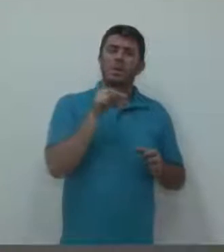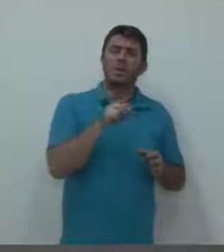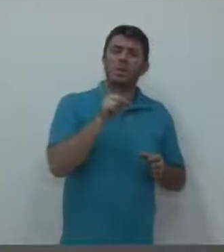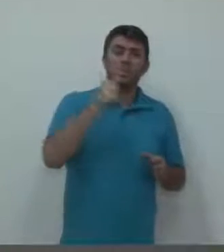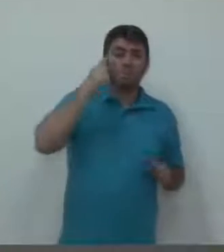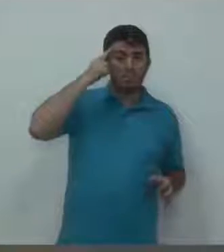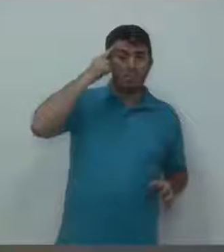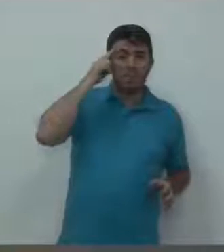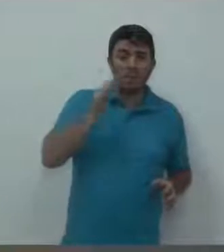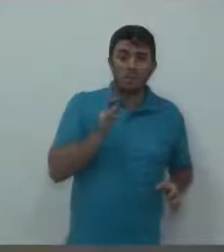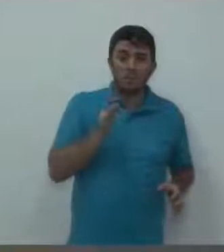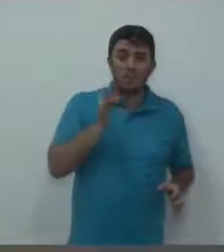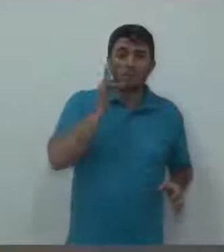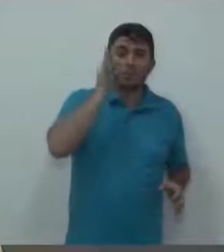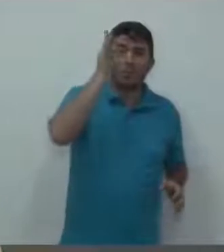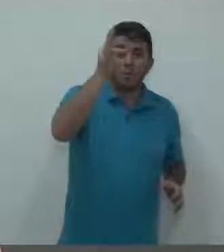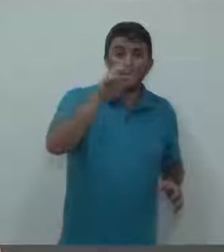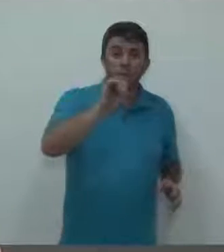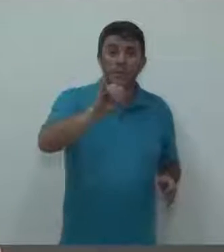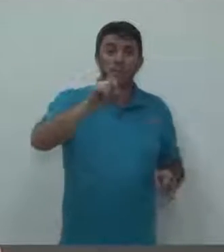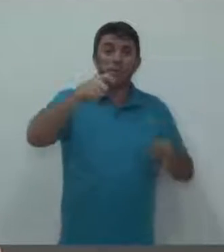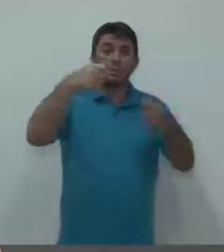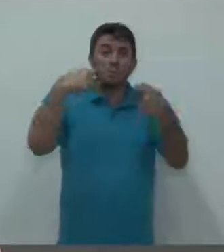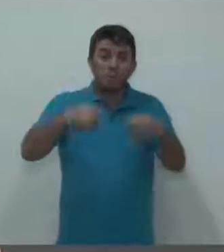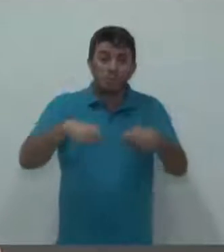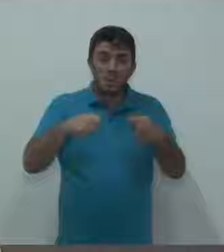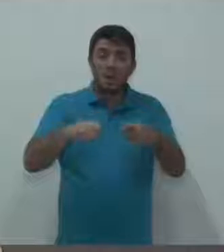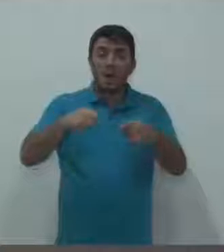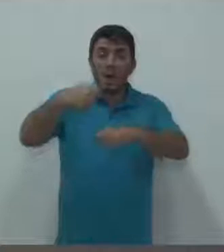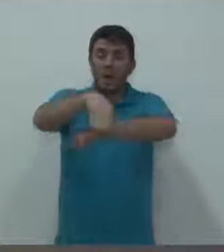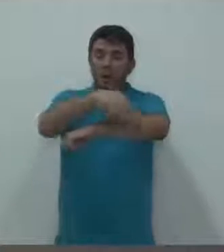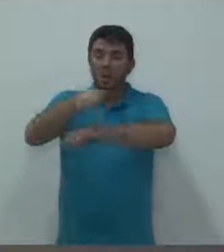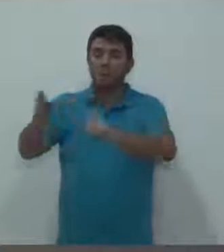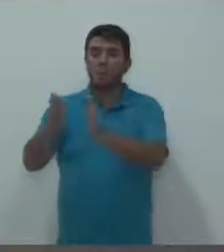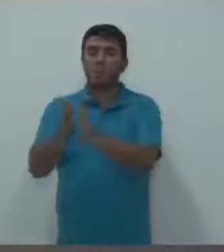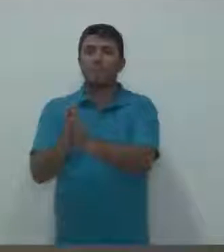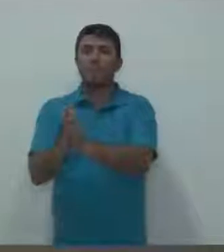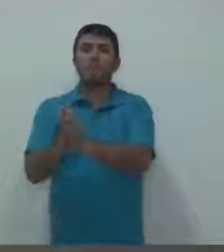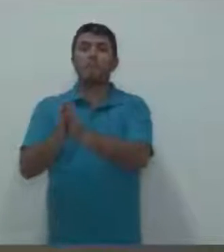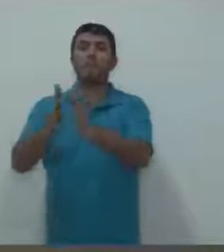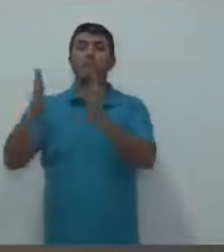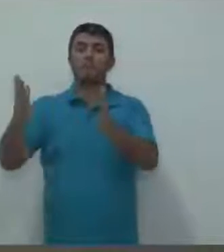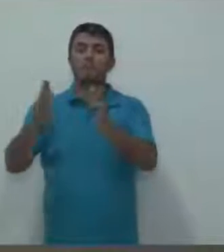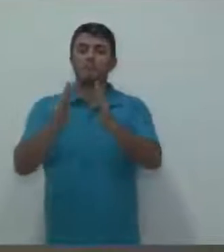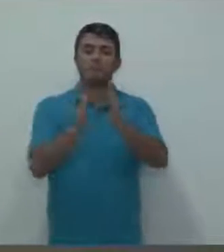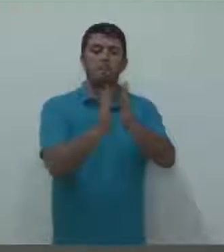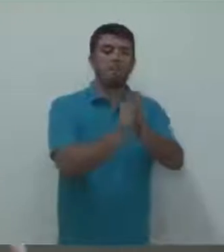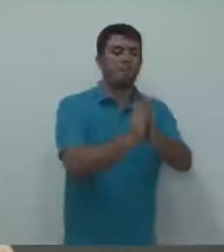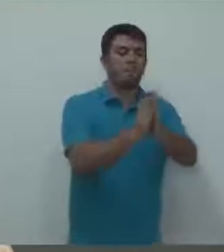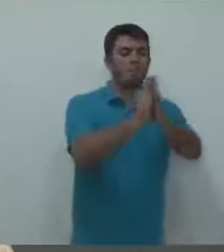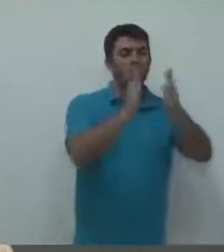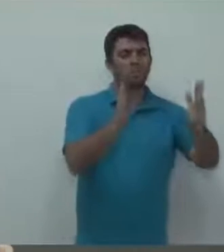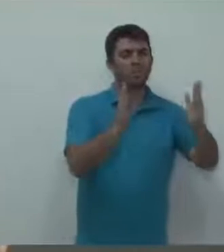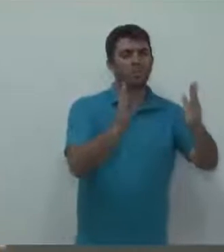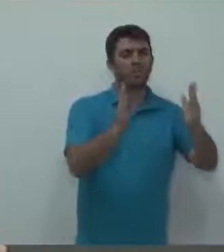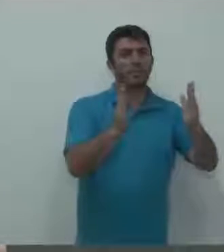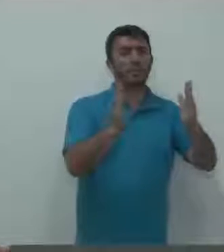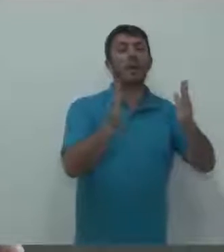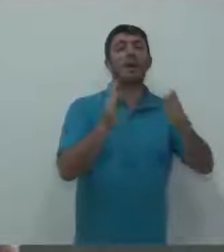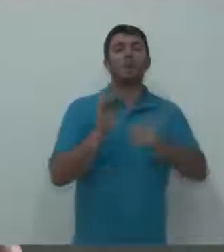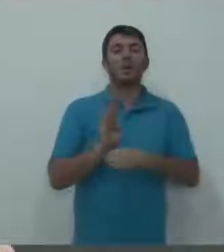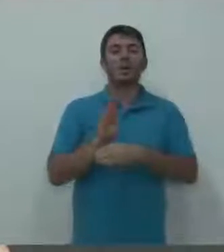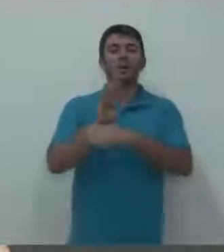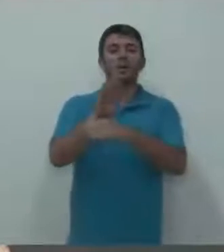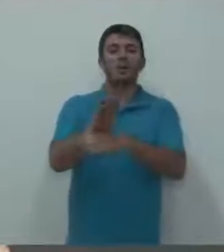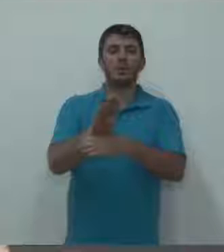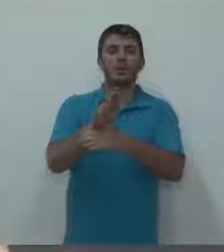futuramente, se precisar de alguma forma, alargar vias, seja com uma via ou mais, para ajudar